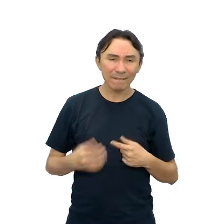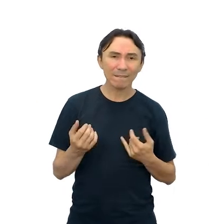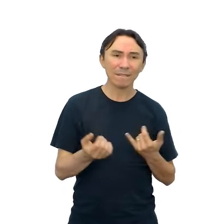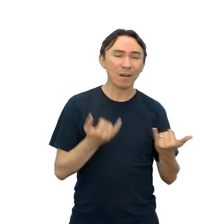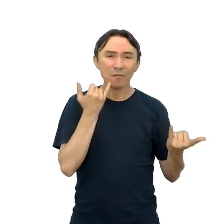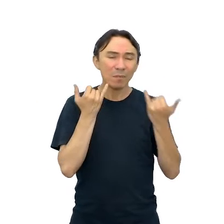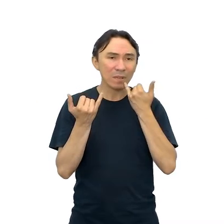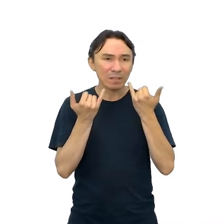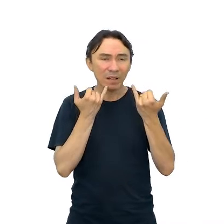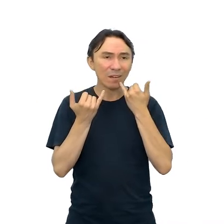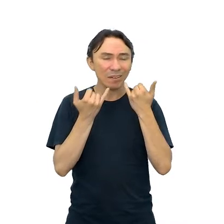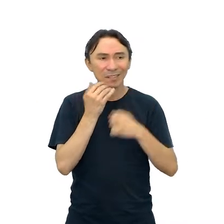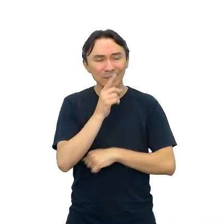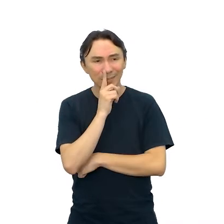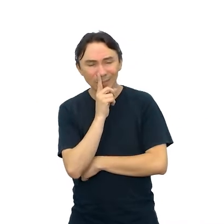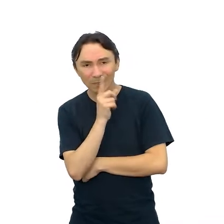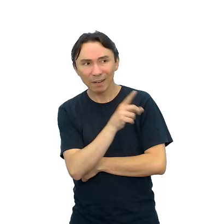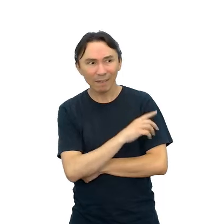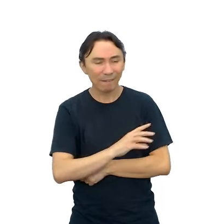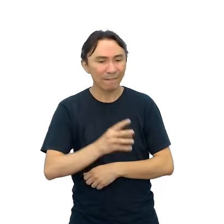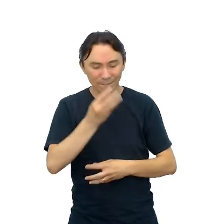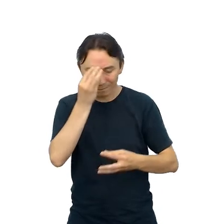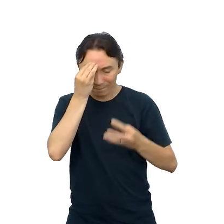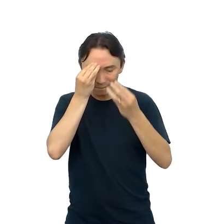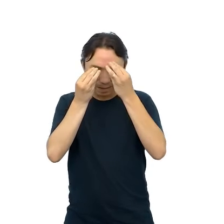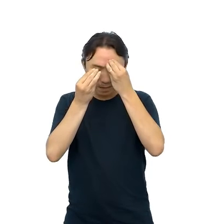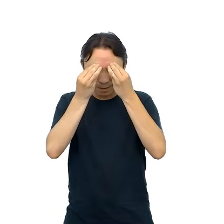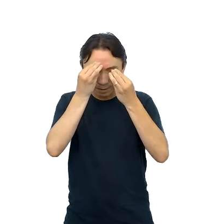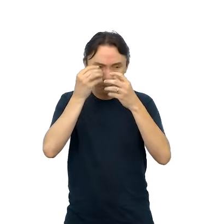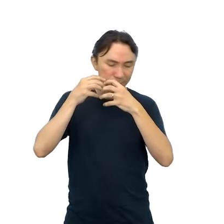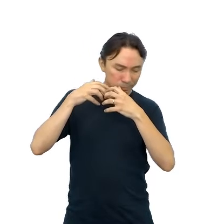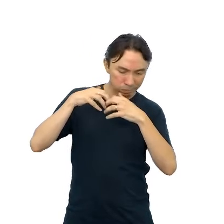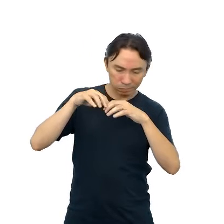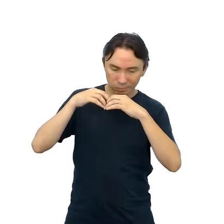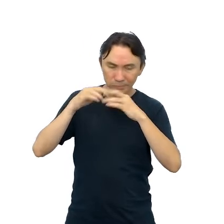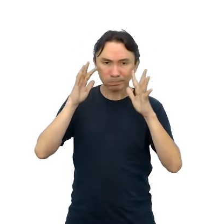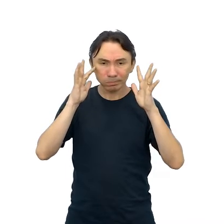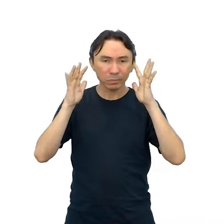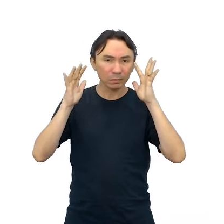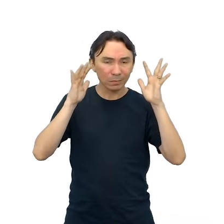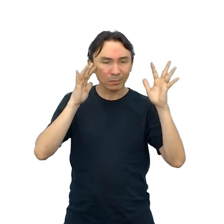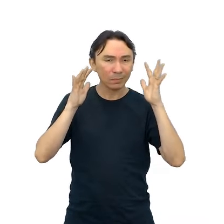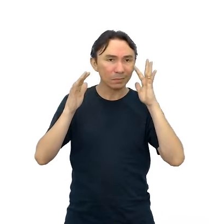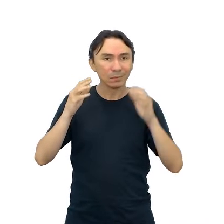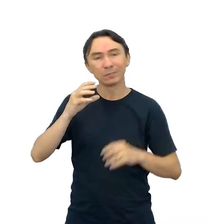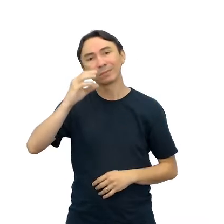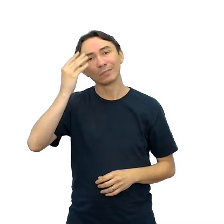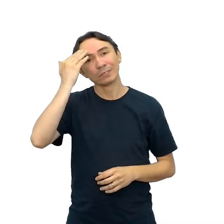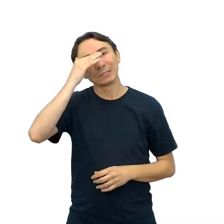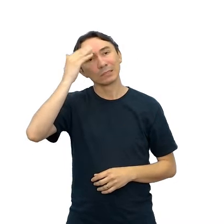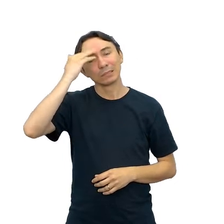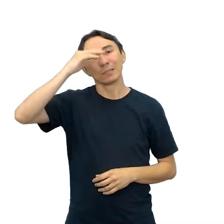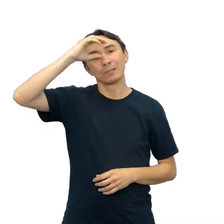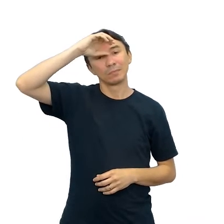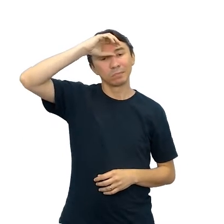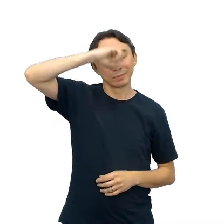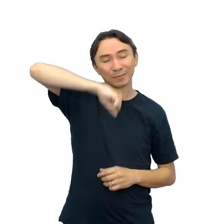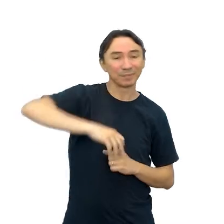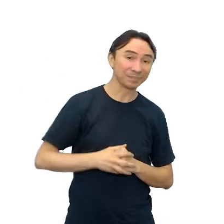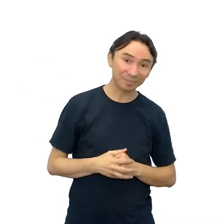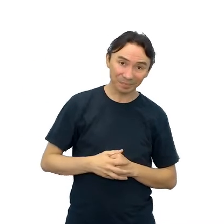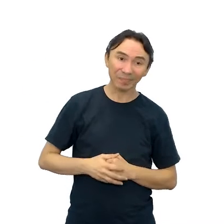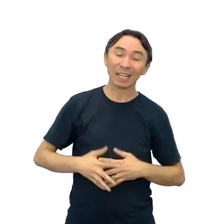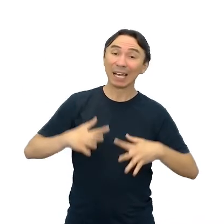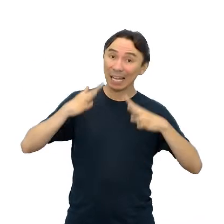informações, né, que estão chegando aqui no nosso cérebro. Então, quando nós falamos de atenção, nós